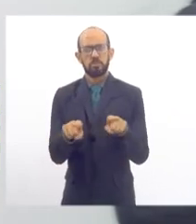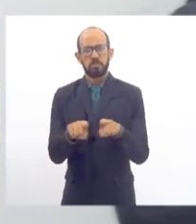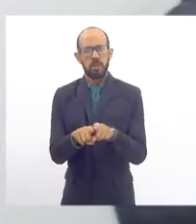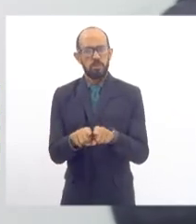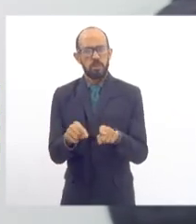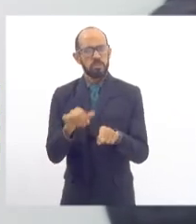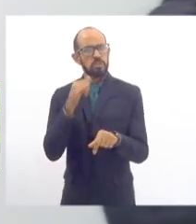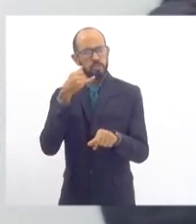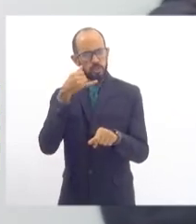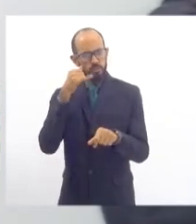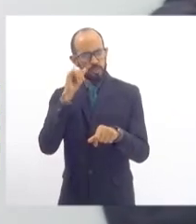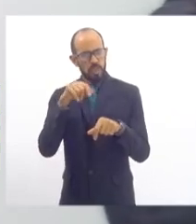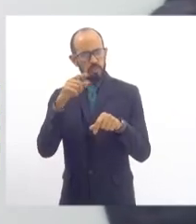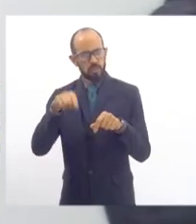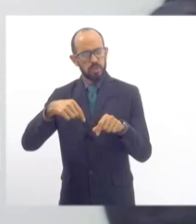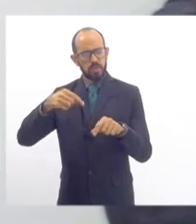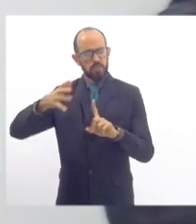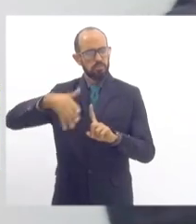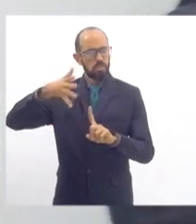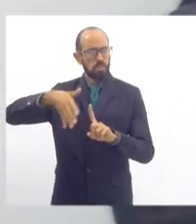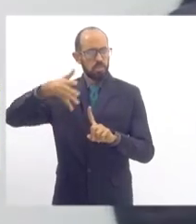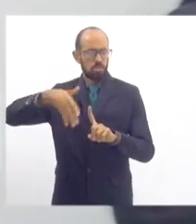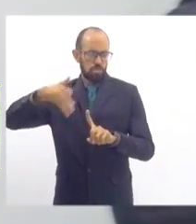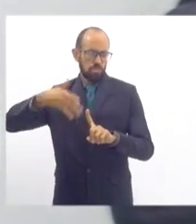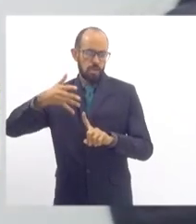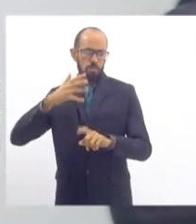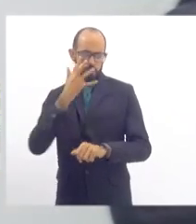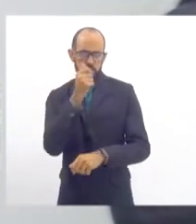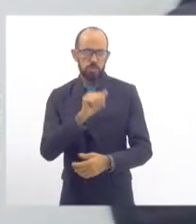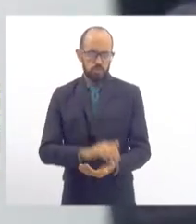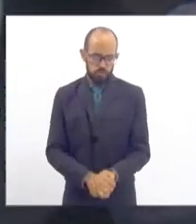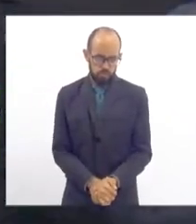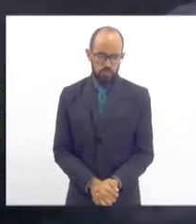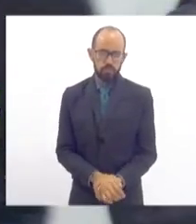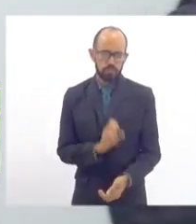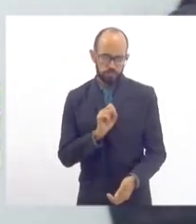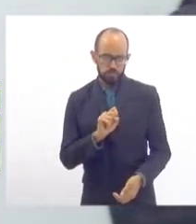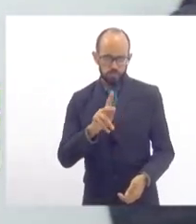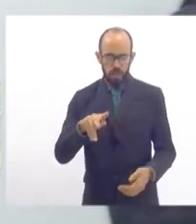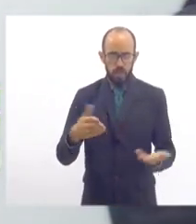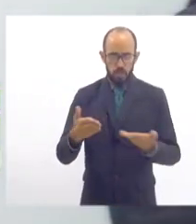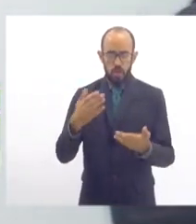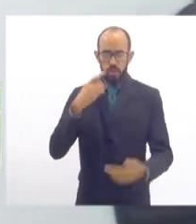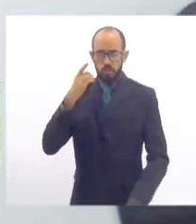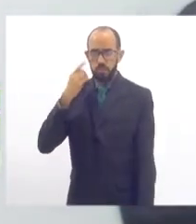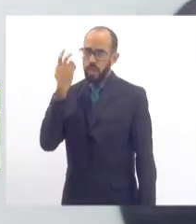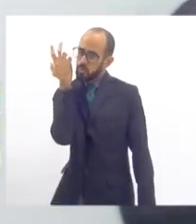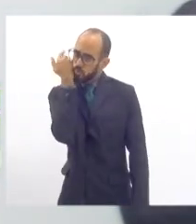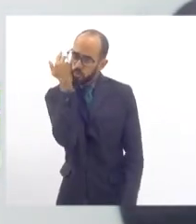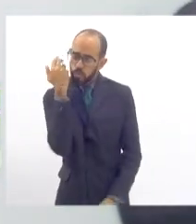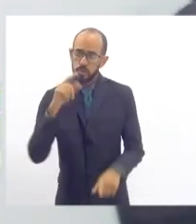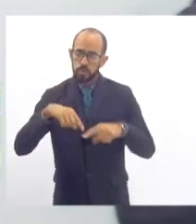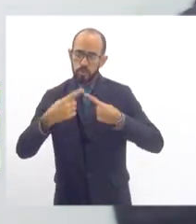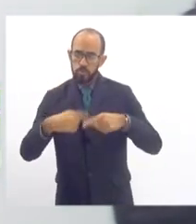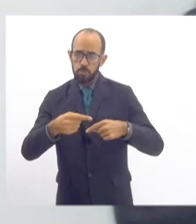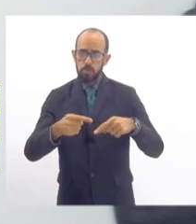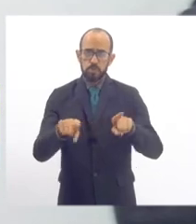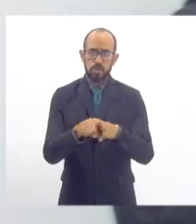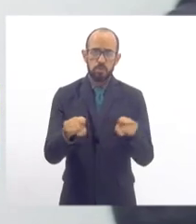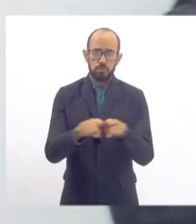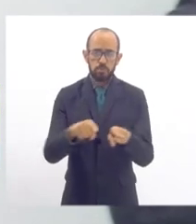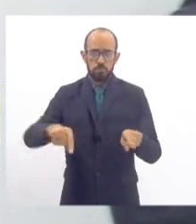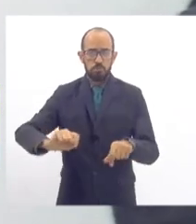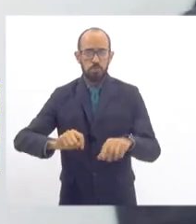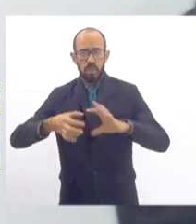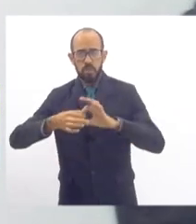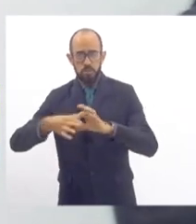simplesmente transformar isso aqui num discurso bonito. Então, se me permitem, vou passar a palavra para o deputado Eliomar, depois abrir a palavra e peço que